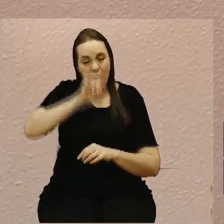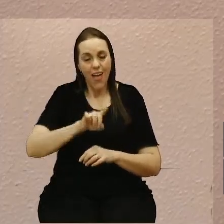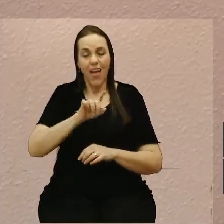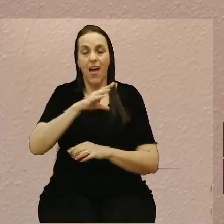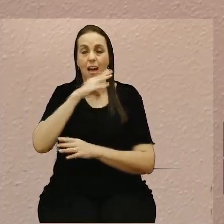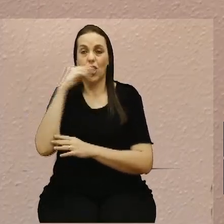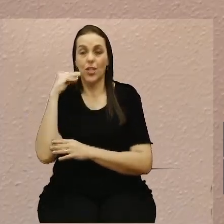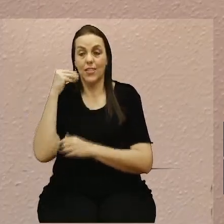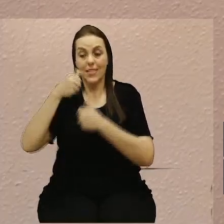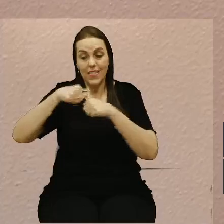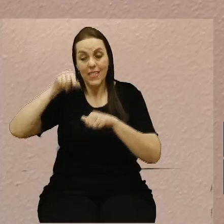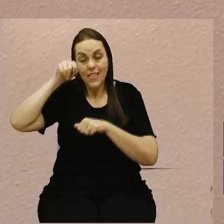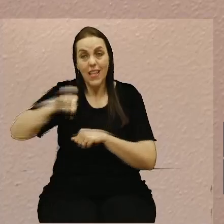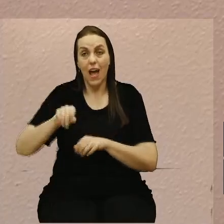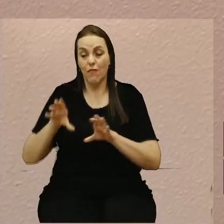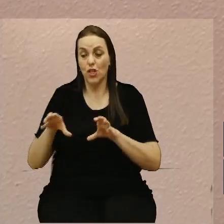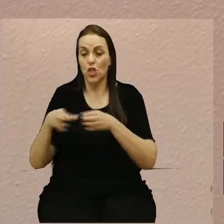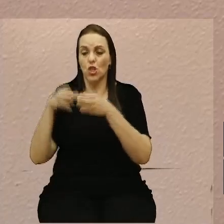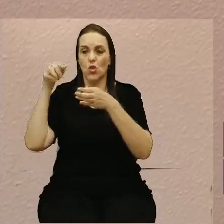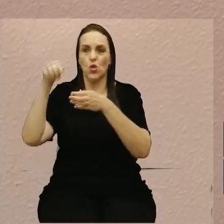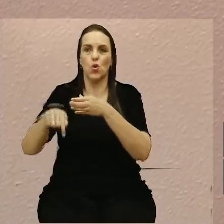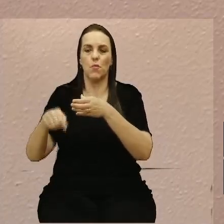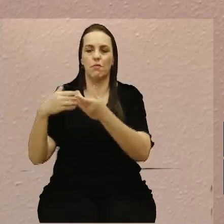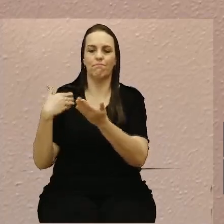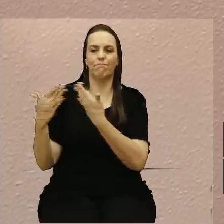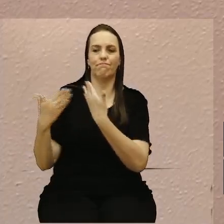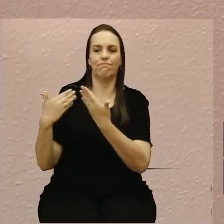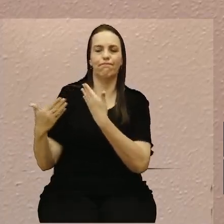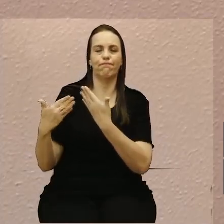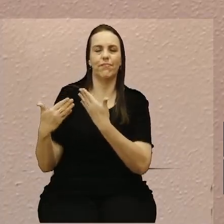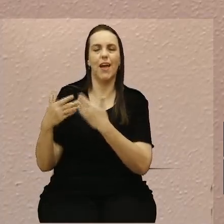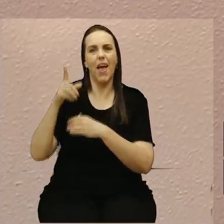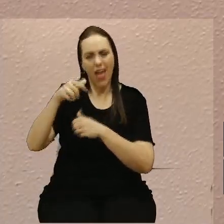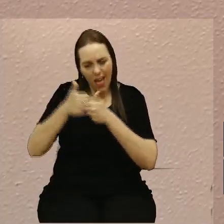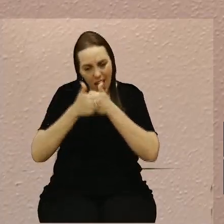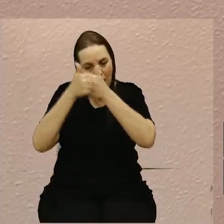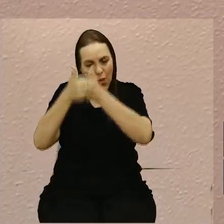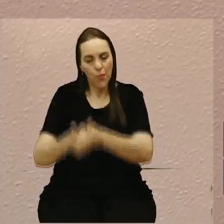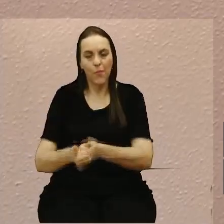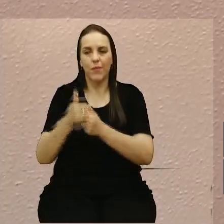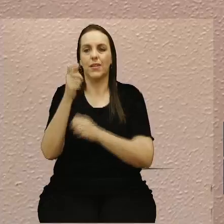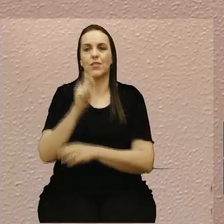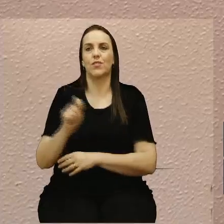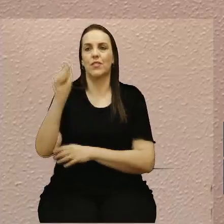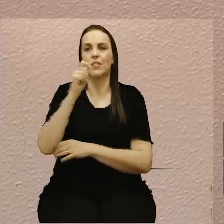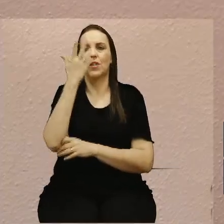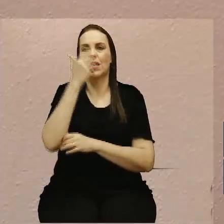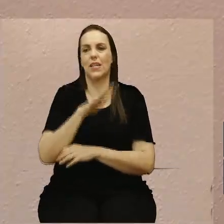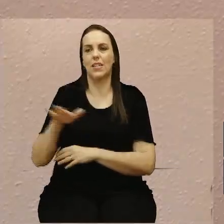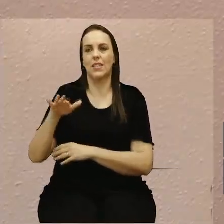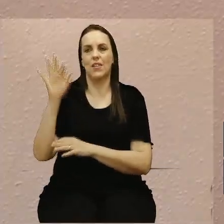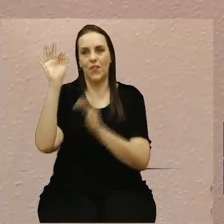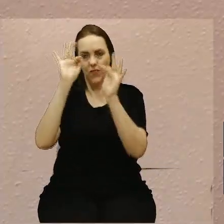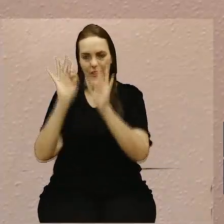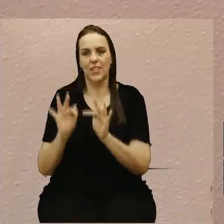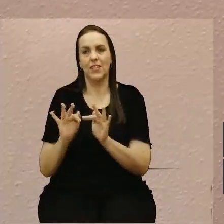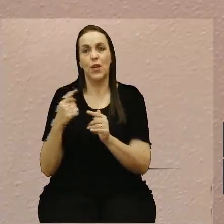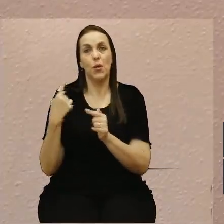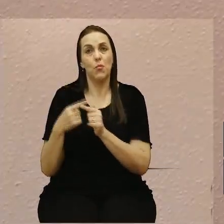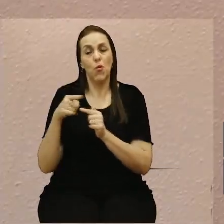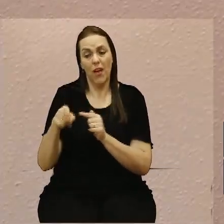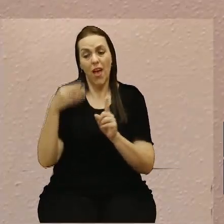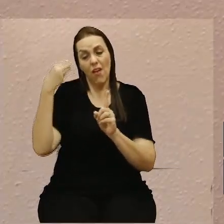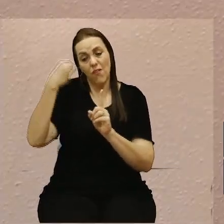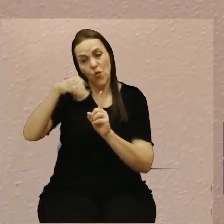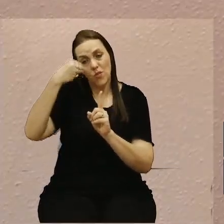que estavam na turma que eu dialoguei. Então, são adolescentes acompanhados pelo Criança Feliz, porque estão e são de